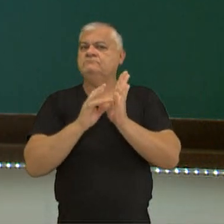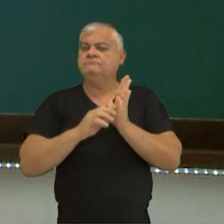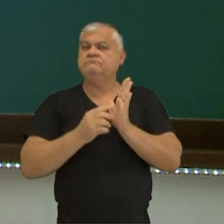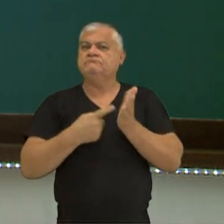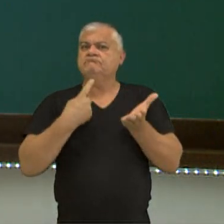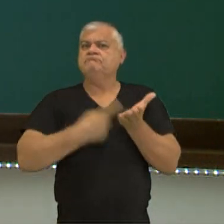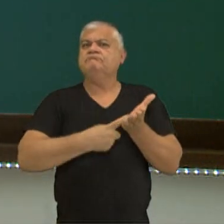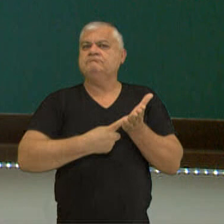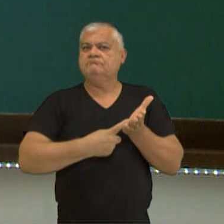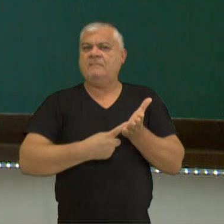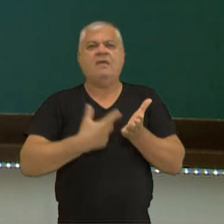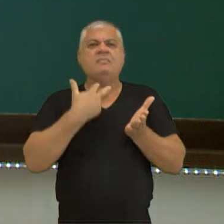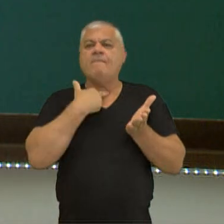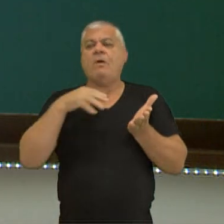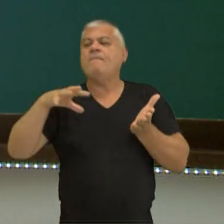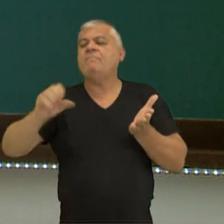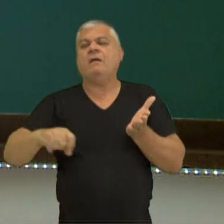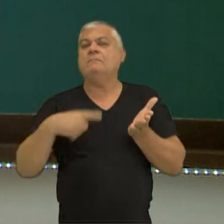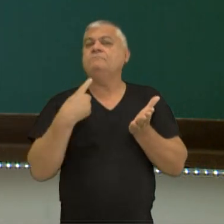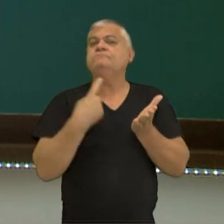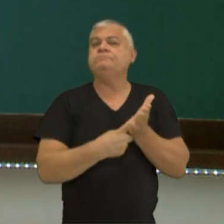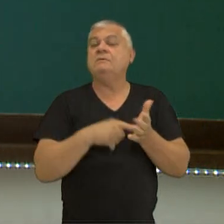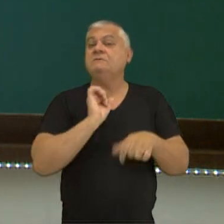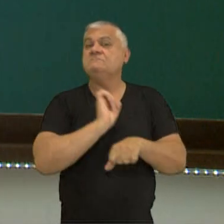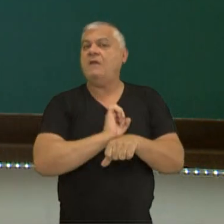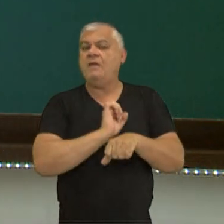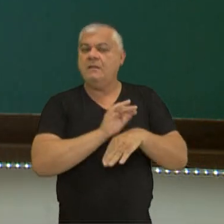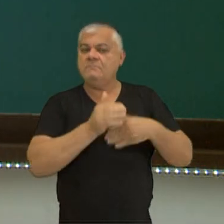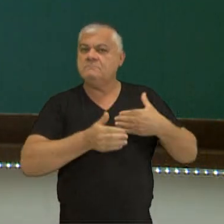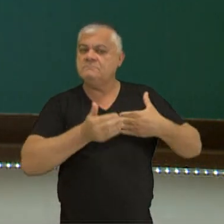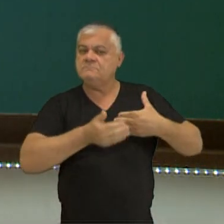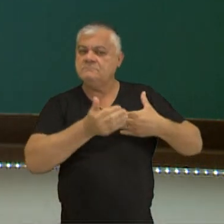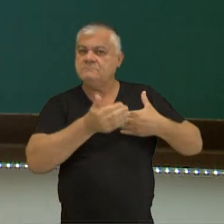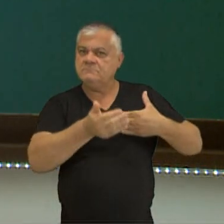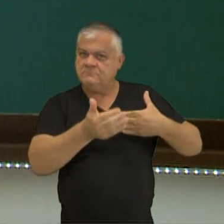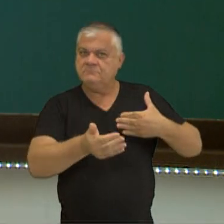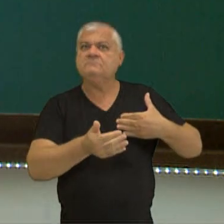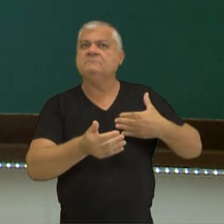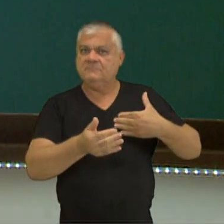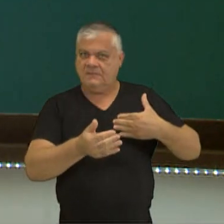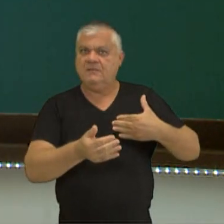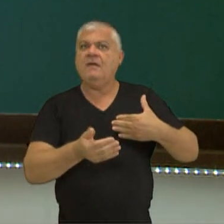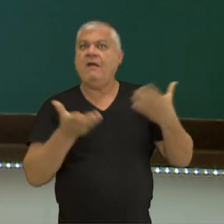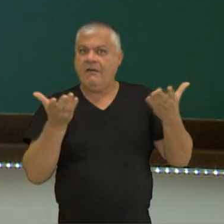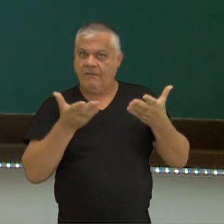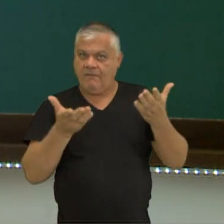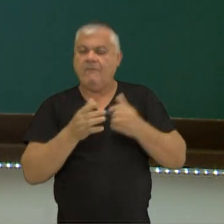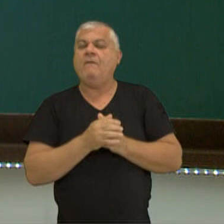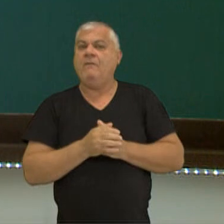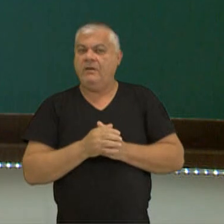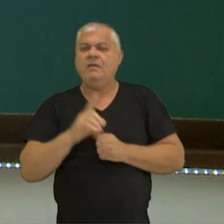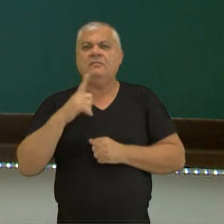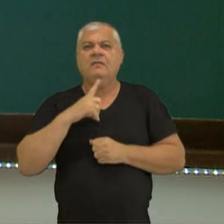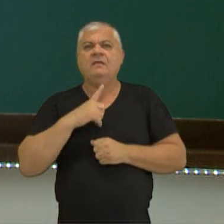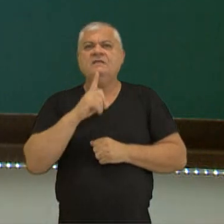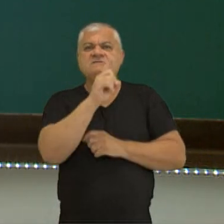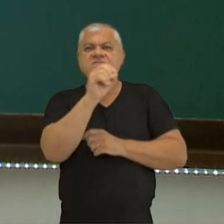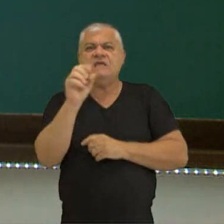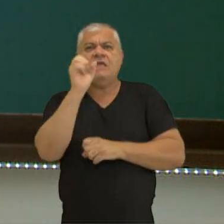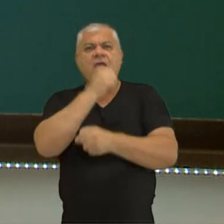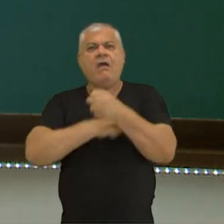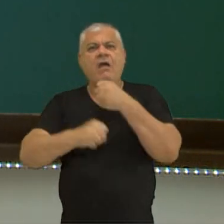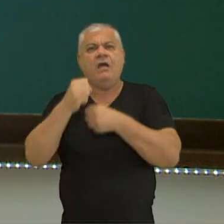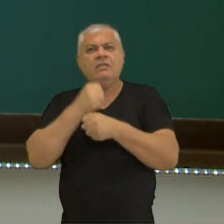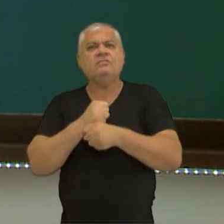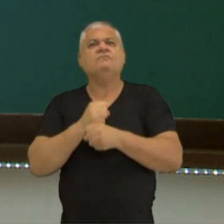quer. Então, por isso, a poupança se tornou a queridinha do último século, né? Mais do que um século no Brasil.